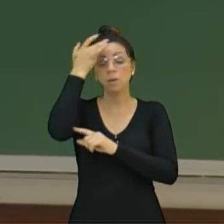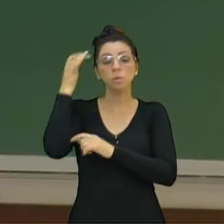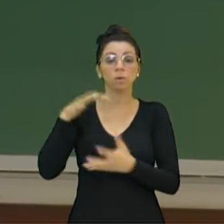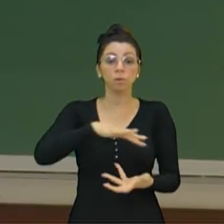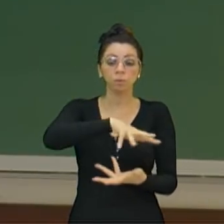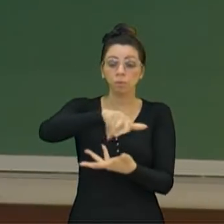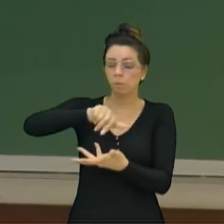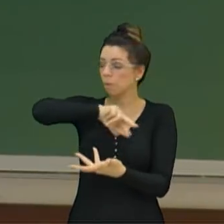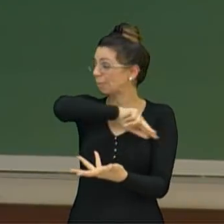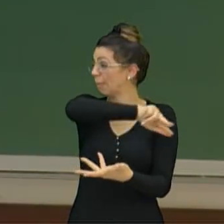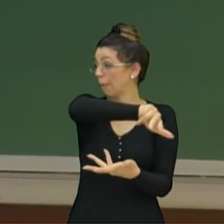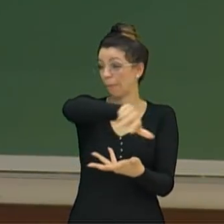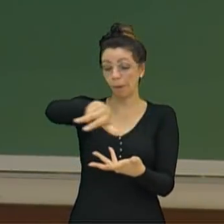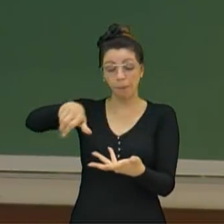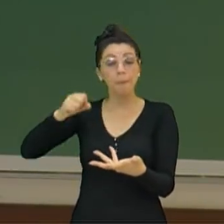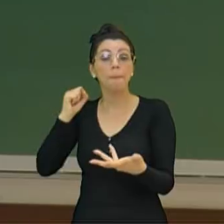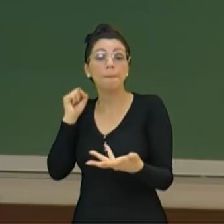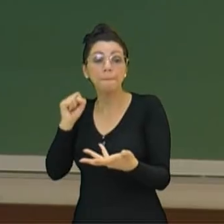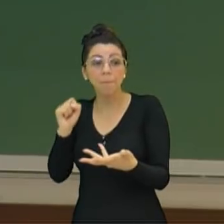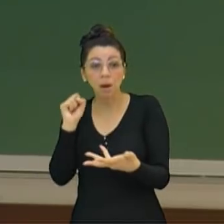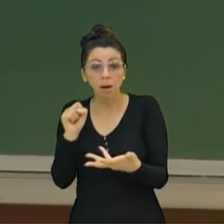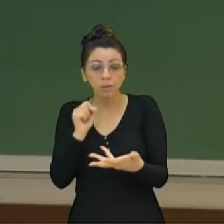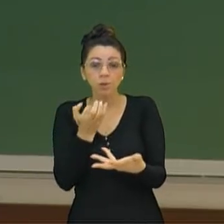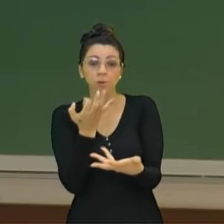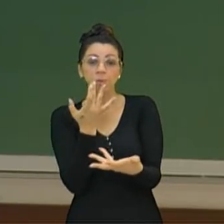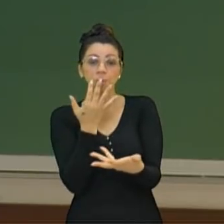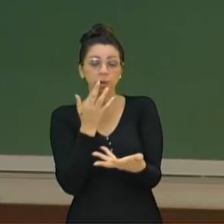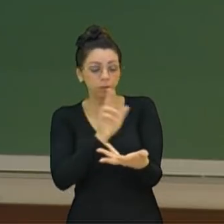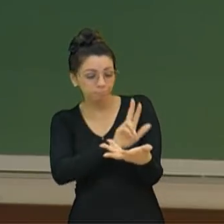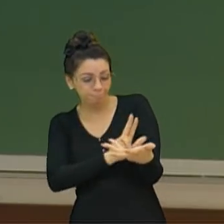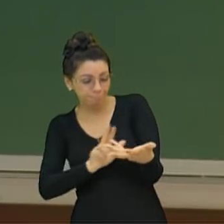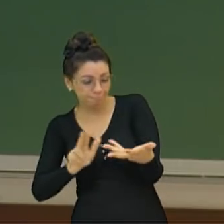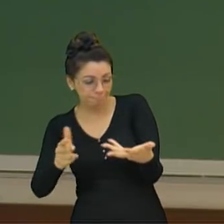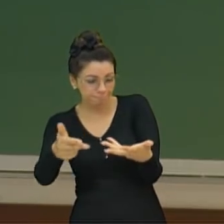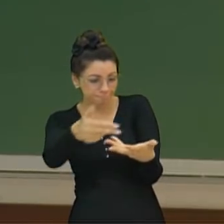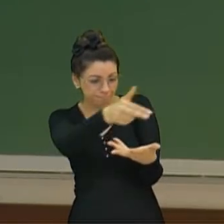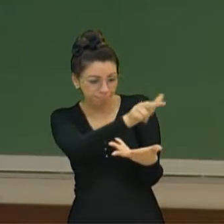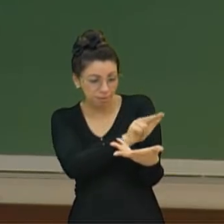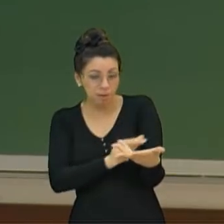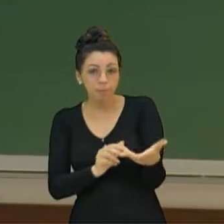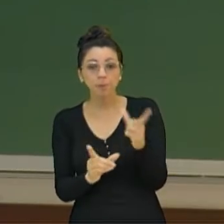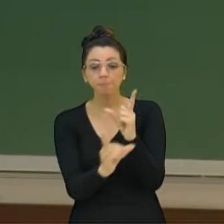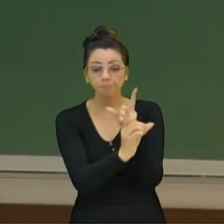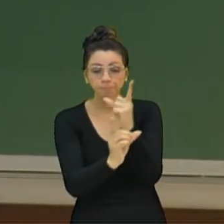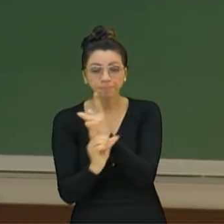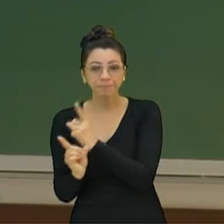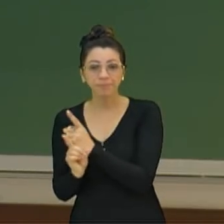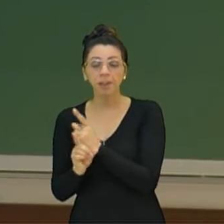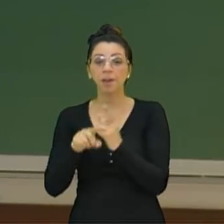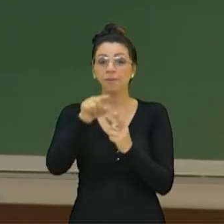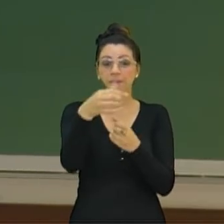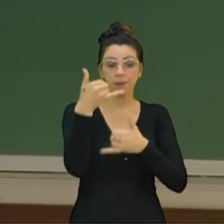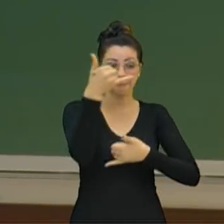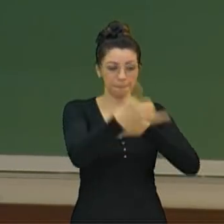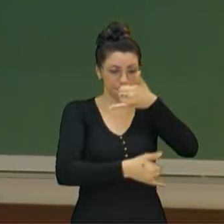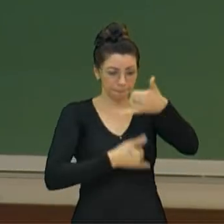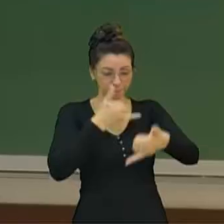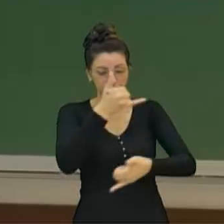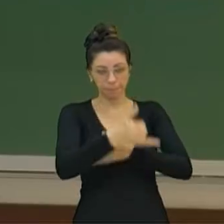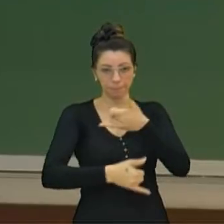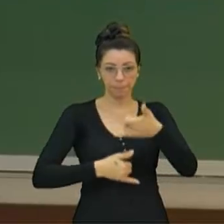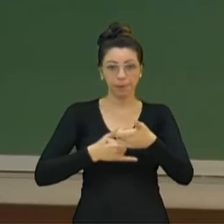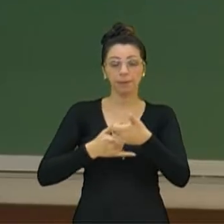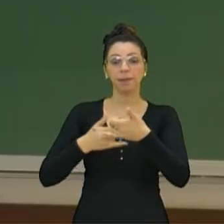mundo todo podem pintar e localizar os neurônios. Você brinca, se diverte e